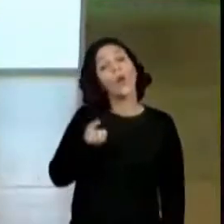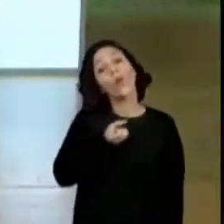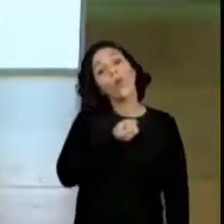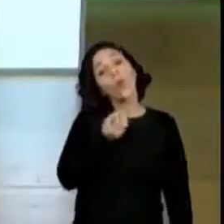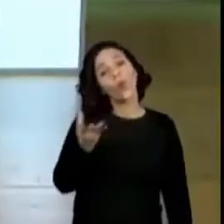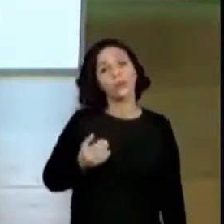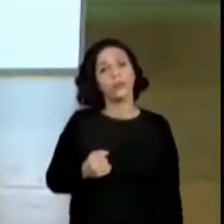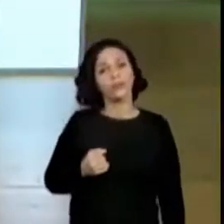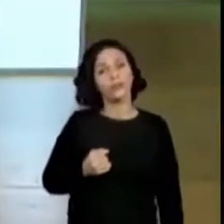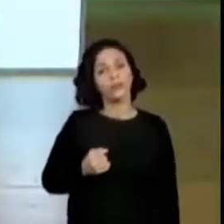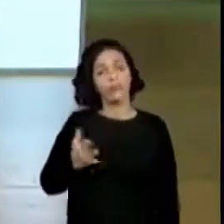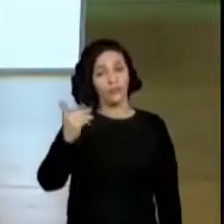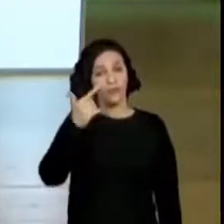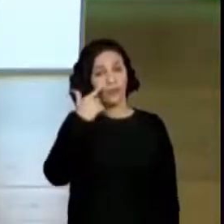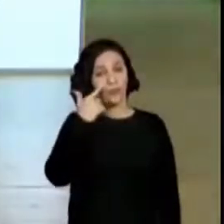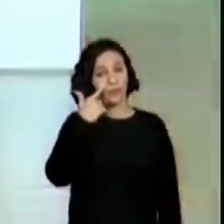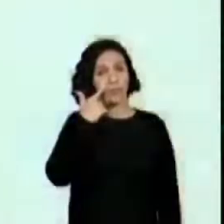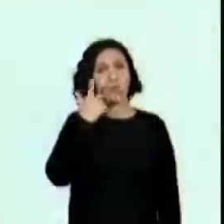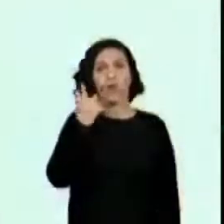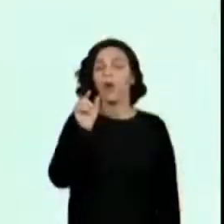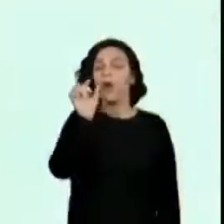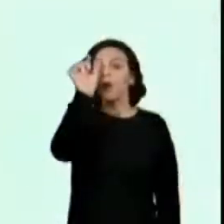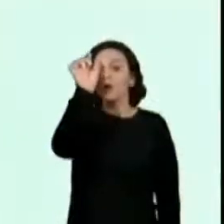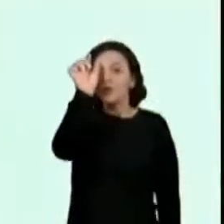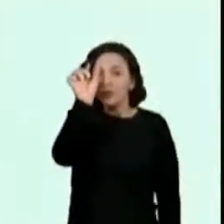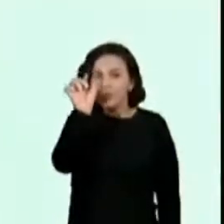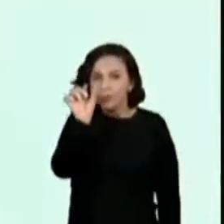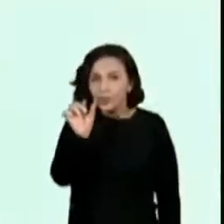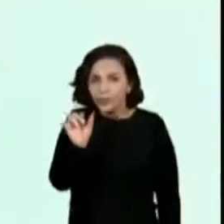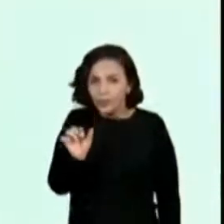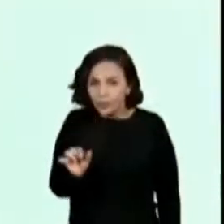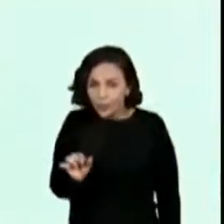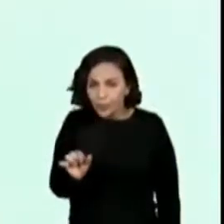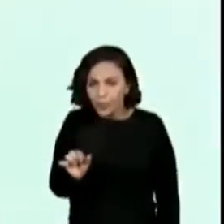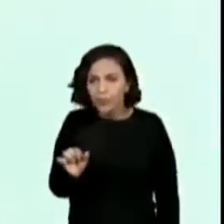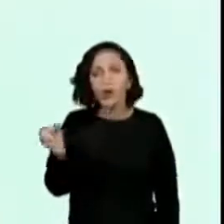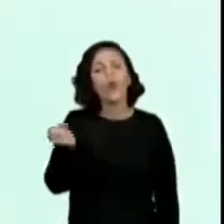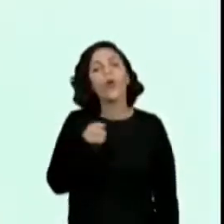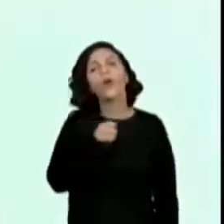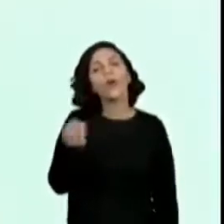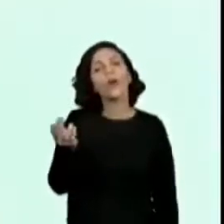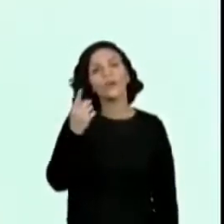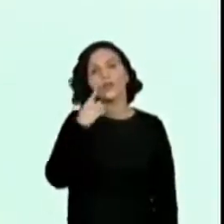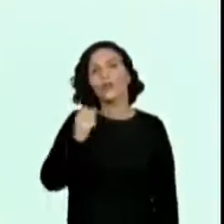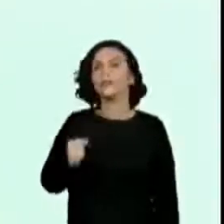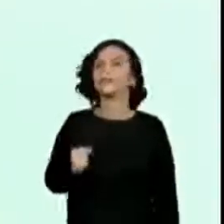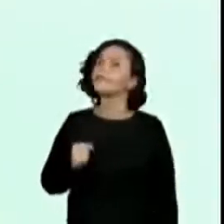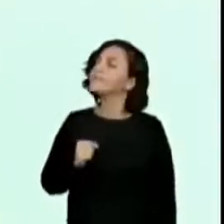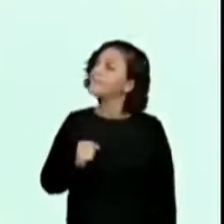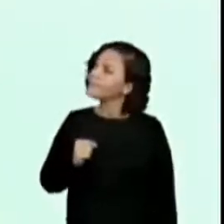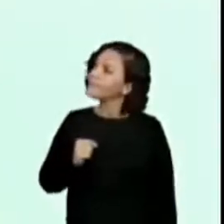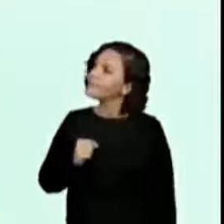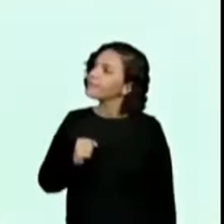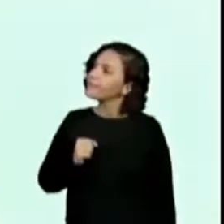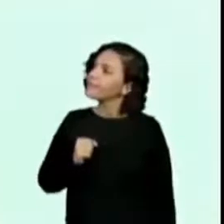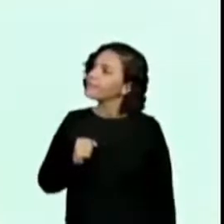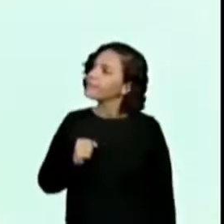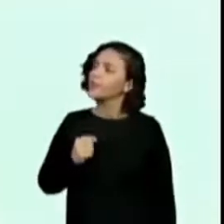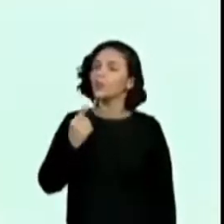é? Justamente aqui na coluna, eu vou contar. Então, olha lá. Quantos